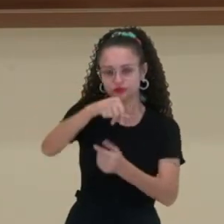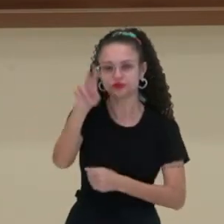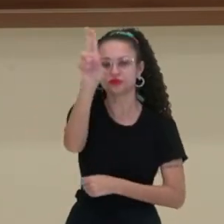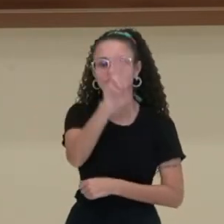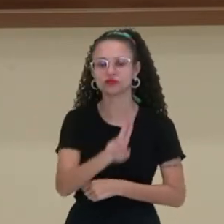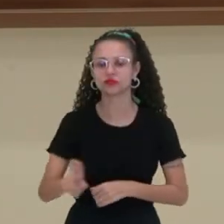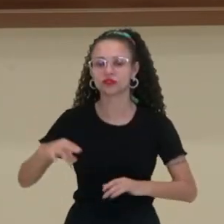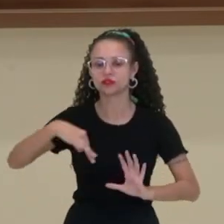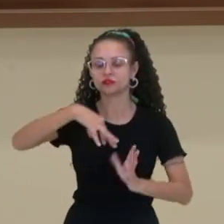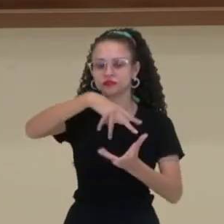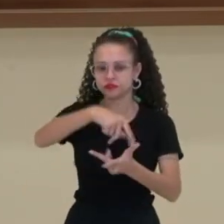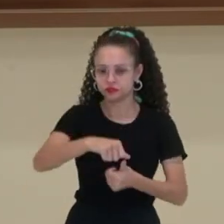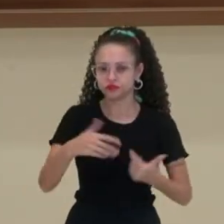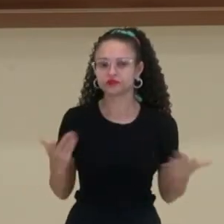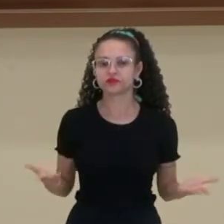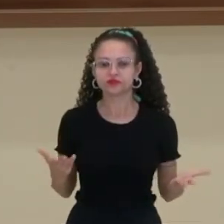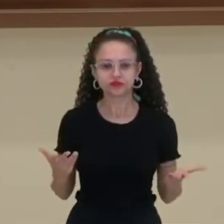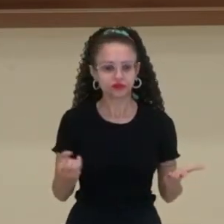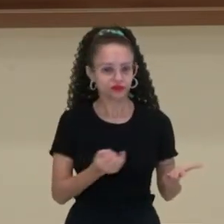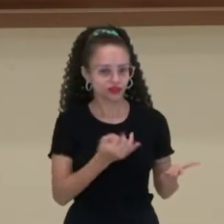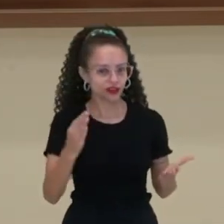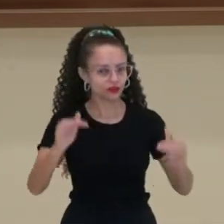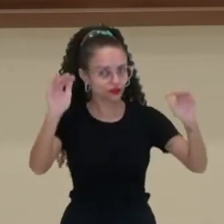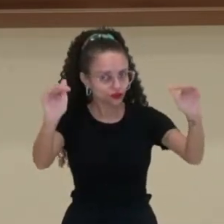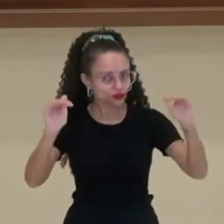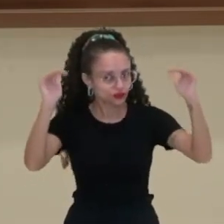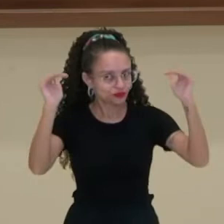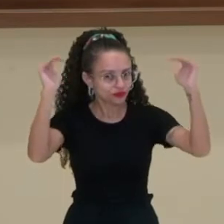né? Claro que tem algumas que são top, mas das top.